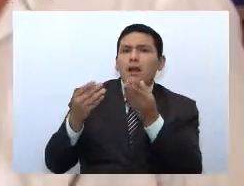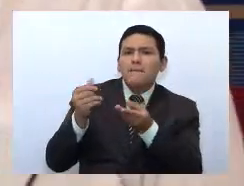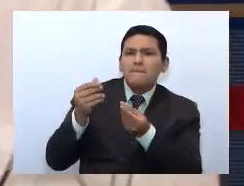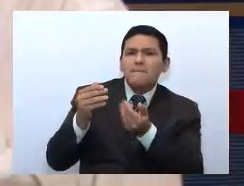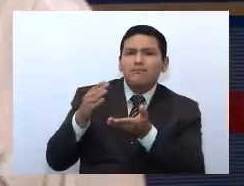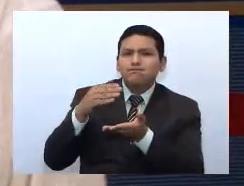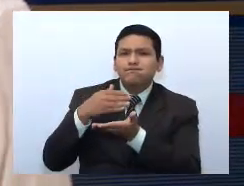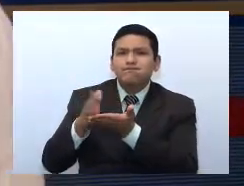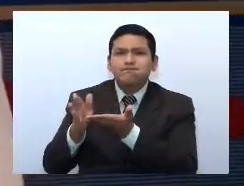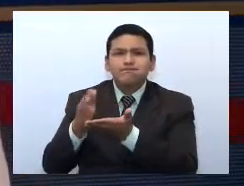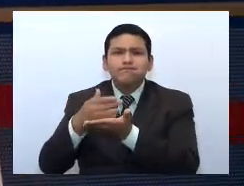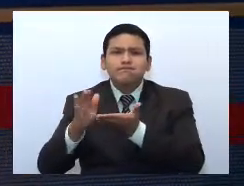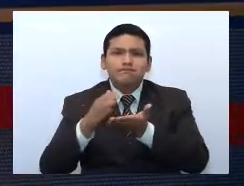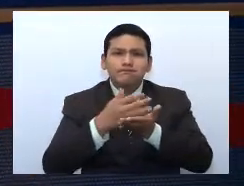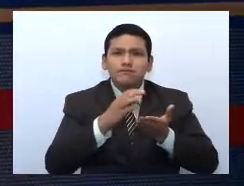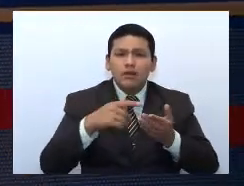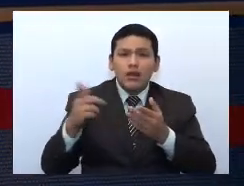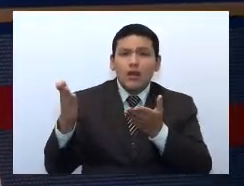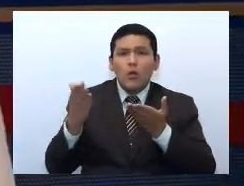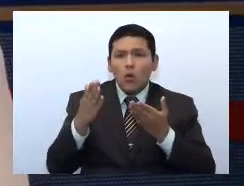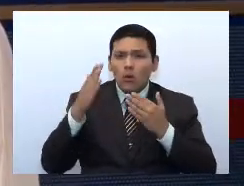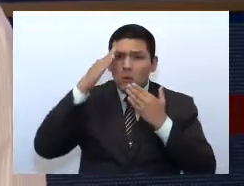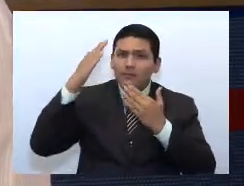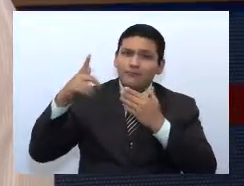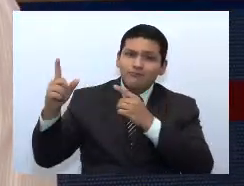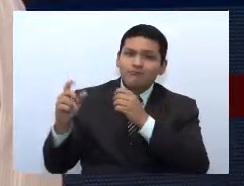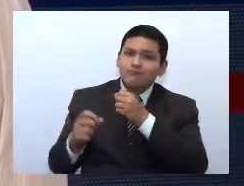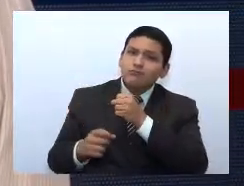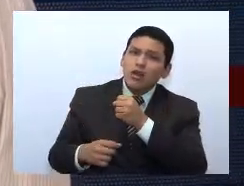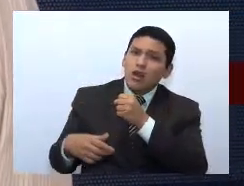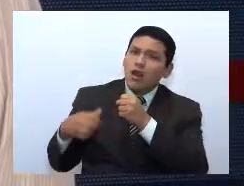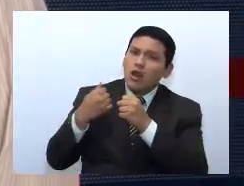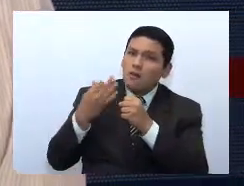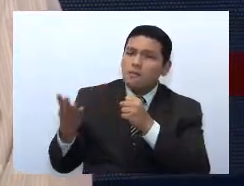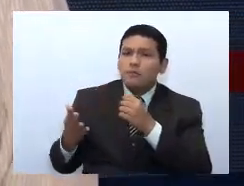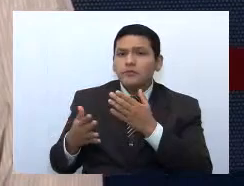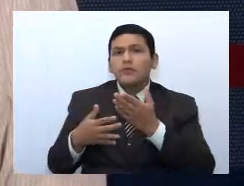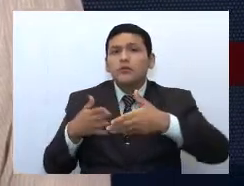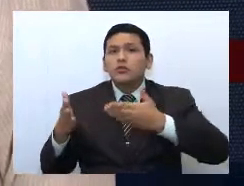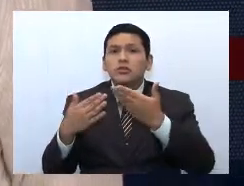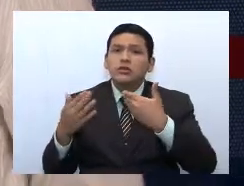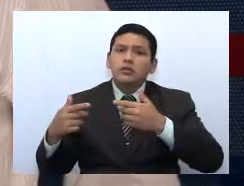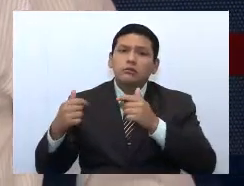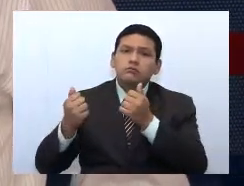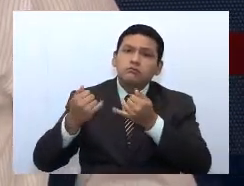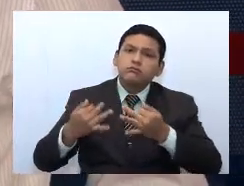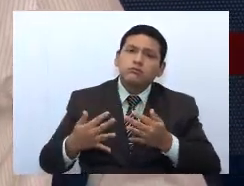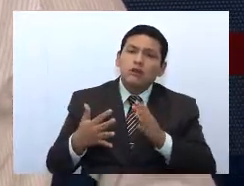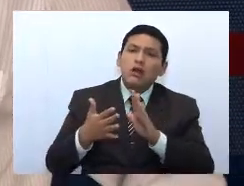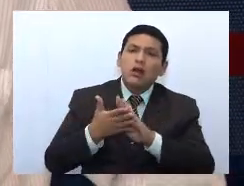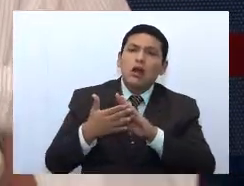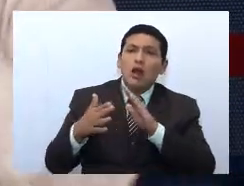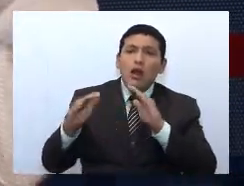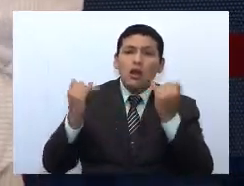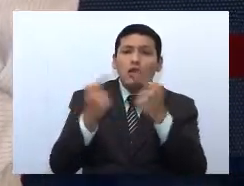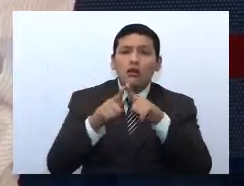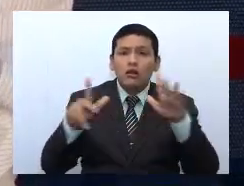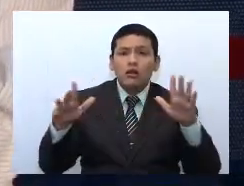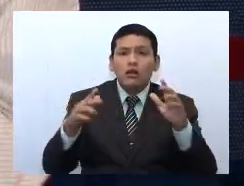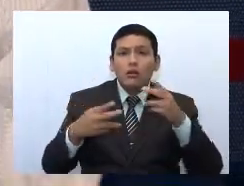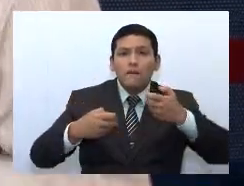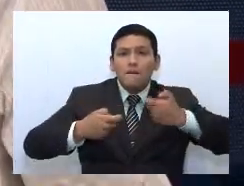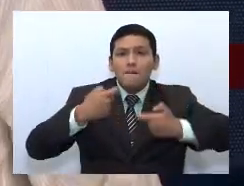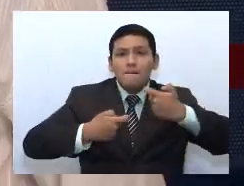aqui. Obrigada, imagina, Wagner, pela sua entrevista. A gente queria saber de você primeiro, Wagner. A gente está aqui na lei, na audiência pública da Lei de